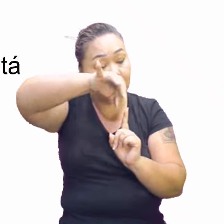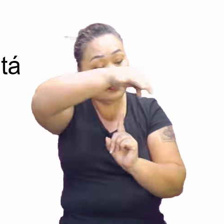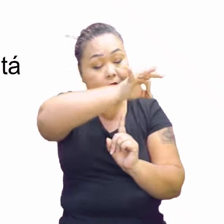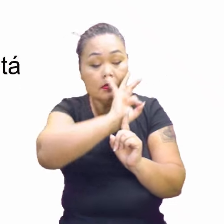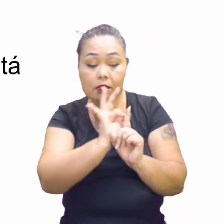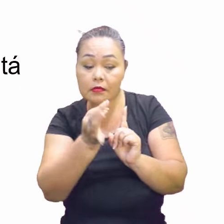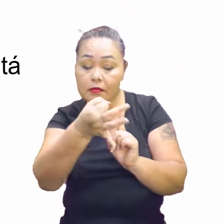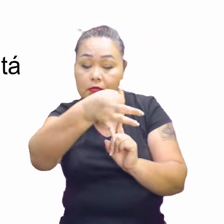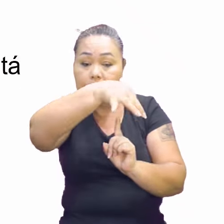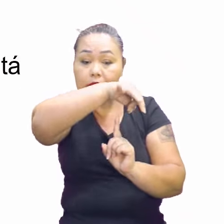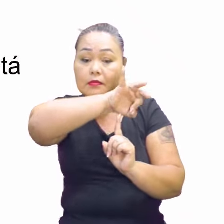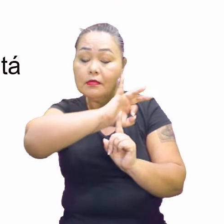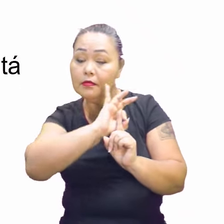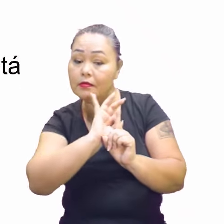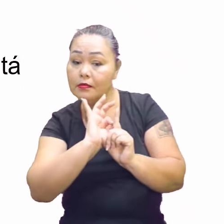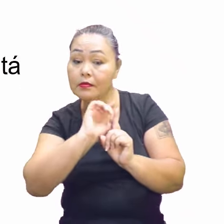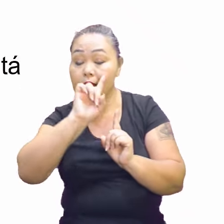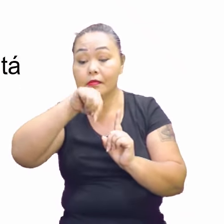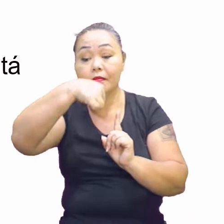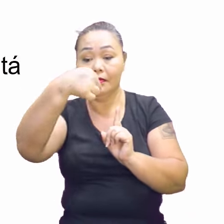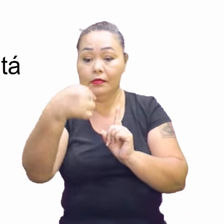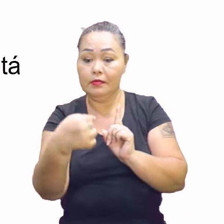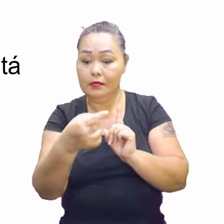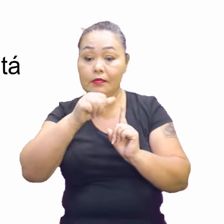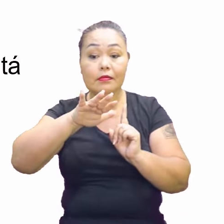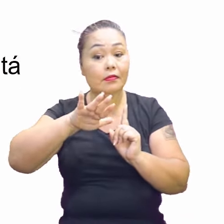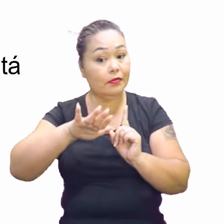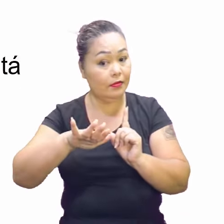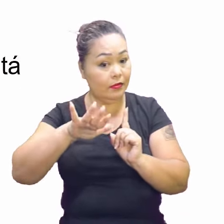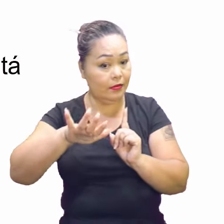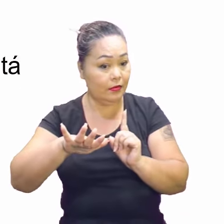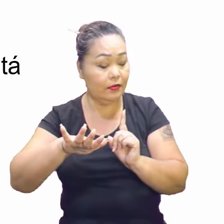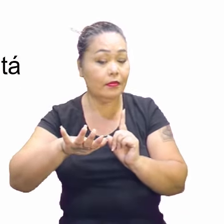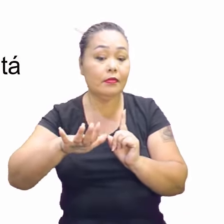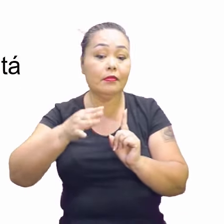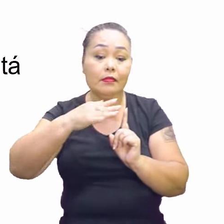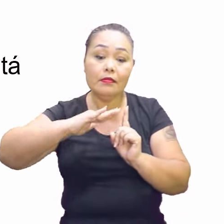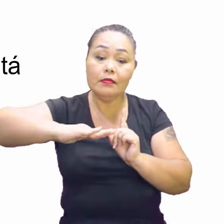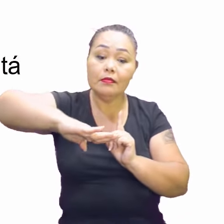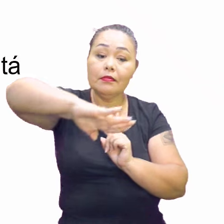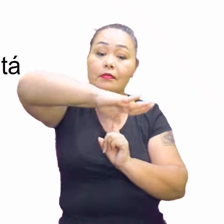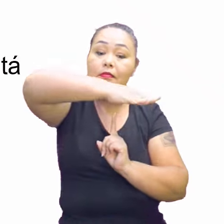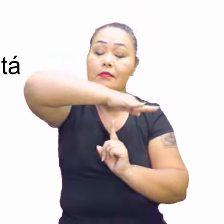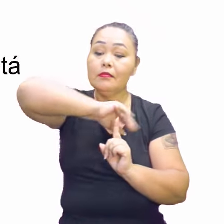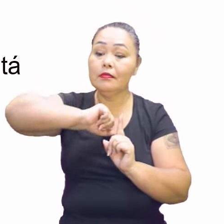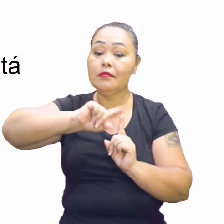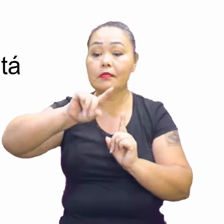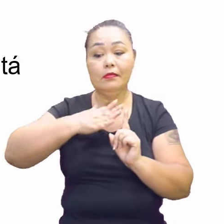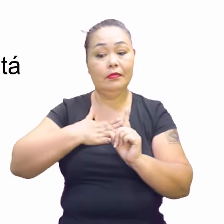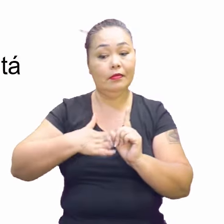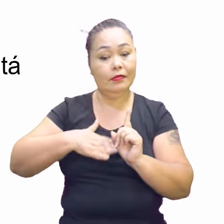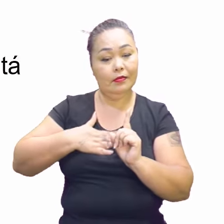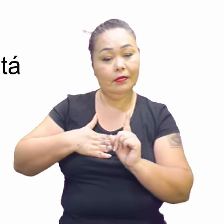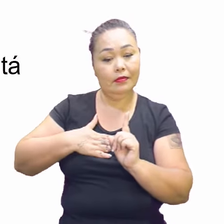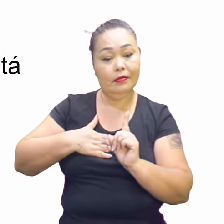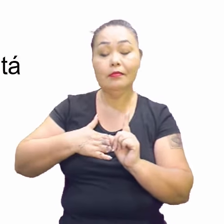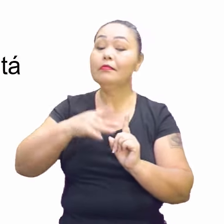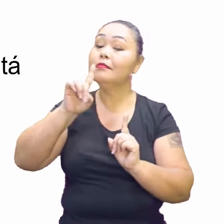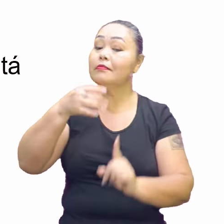roda, roda, roda e depois se senta em cima do prato da lâmpada para